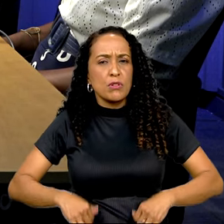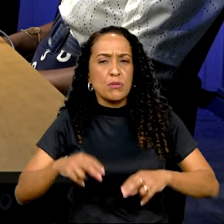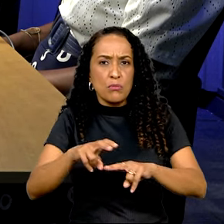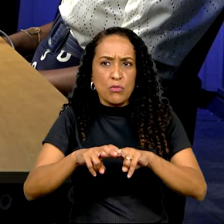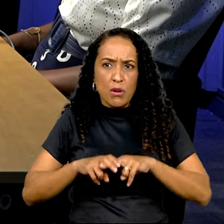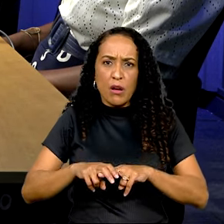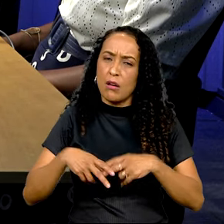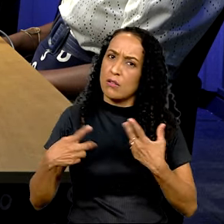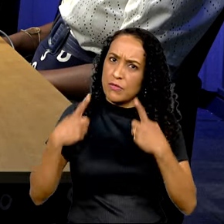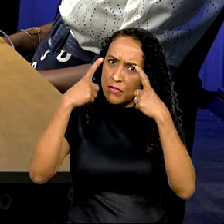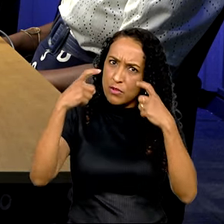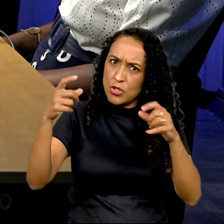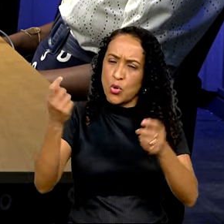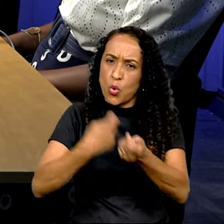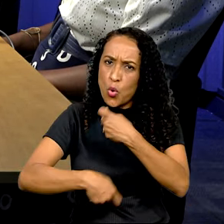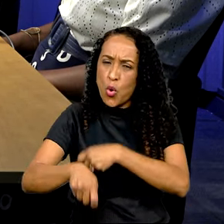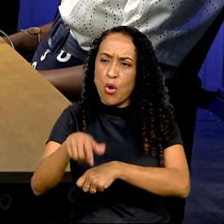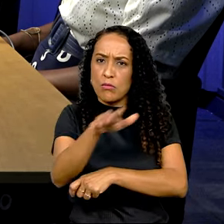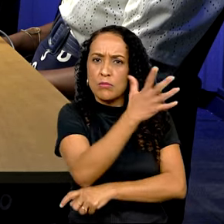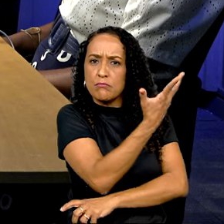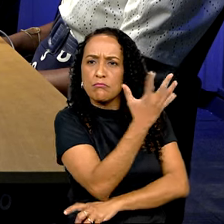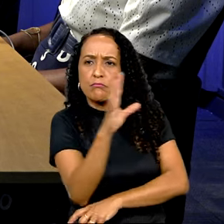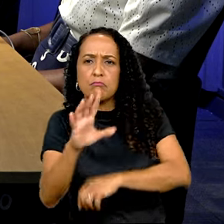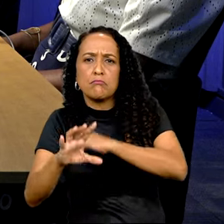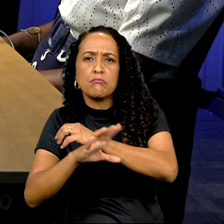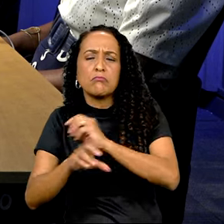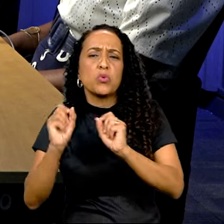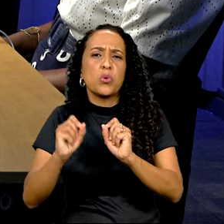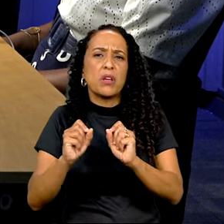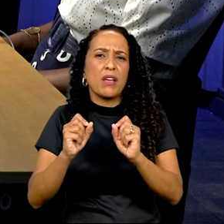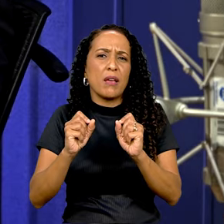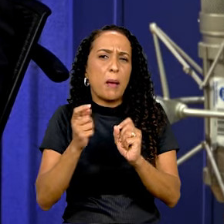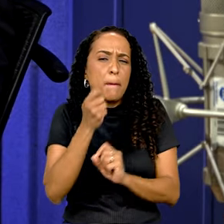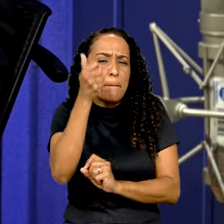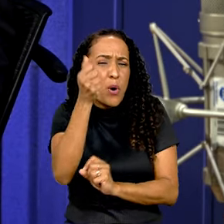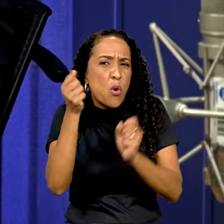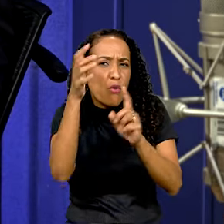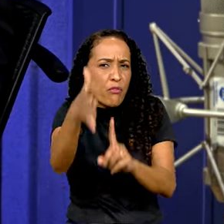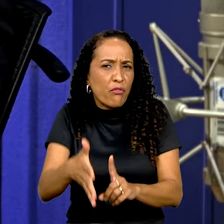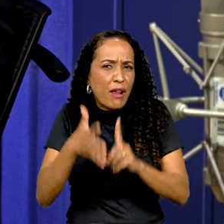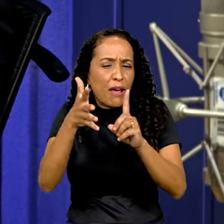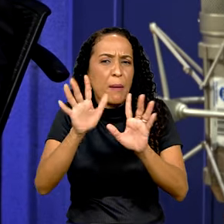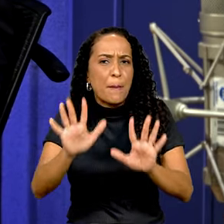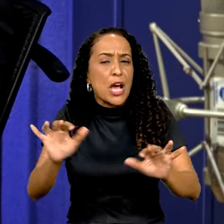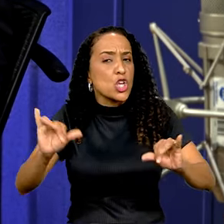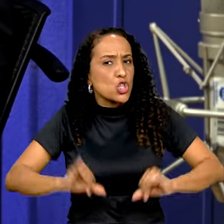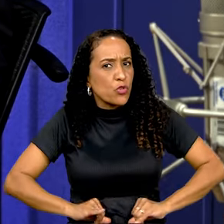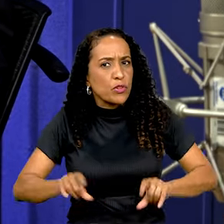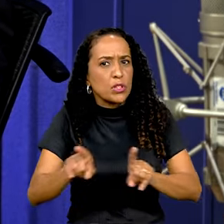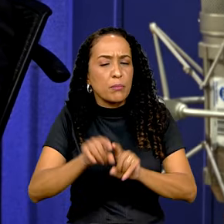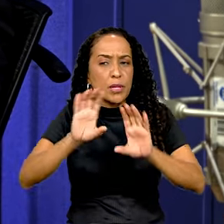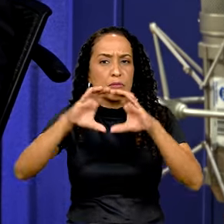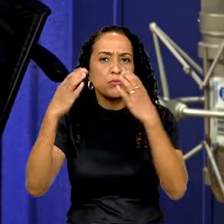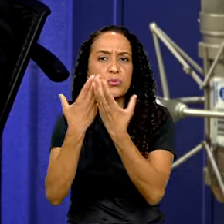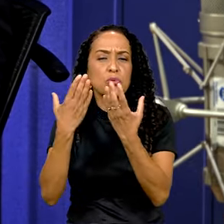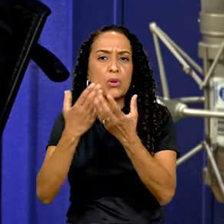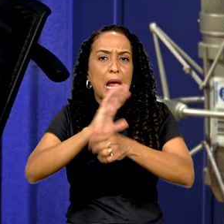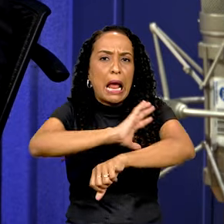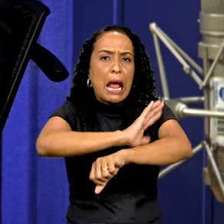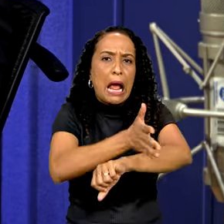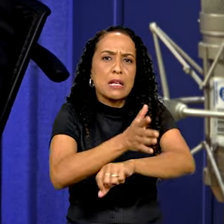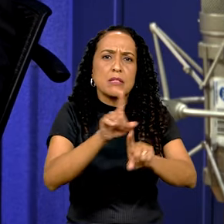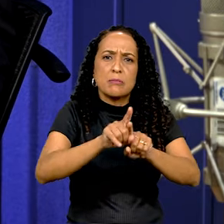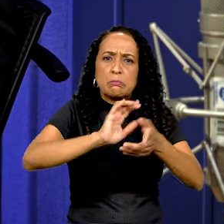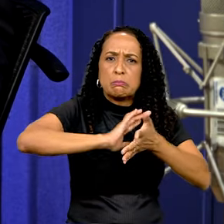Econômica a questão do meio ambiente uma coisa que é pouco falado mas é que é muito sofrido nas Comunidades a questão do racismo